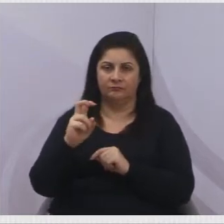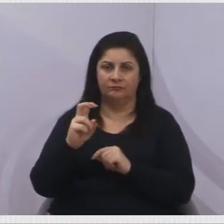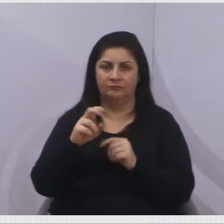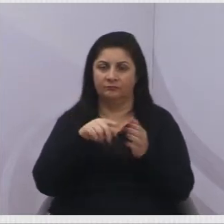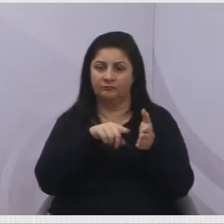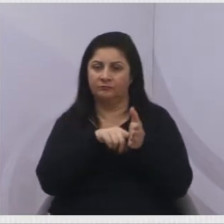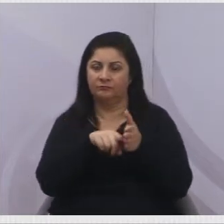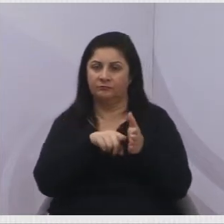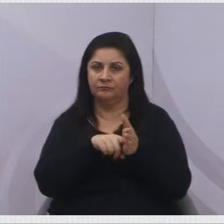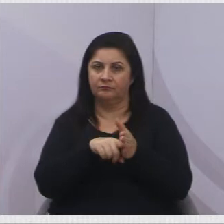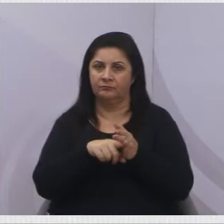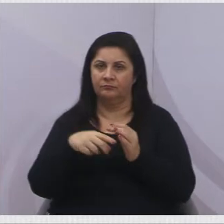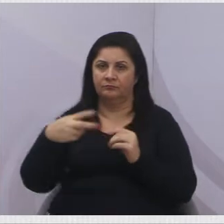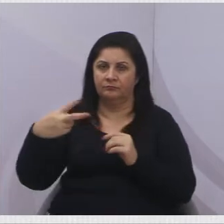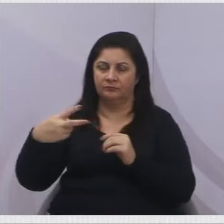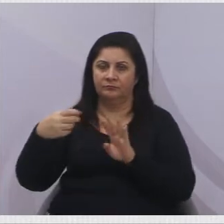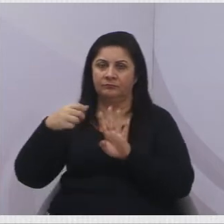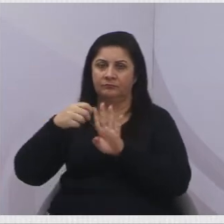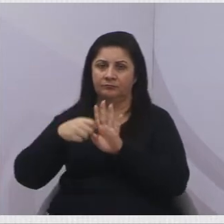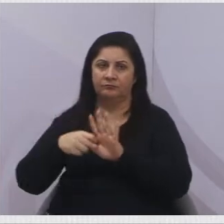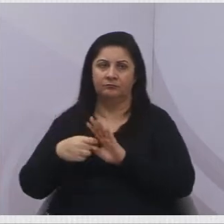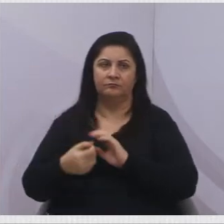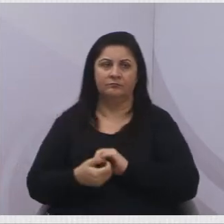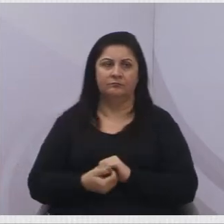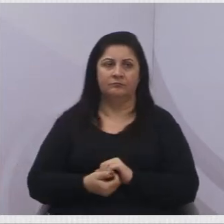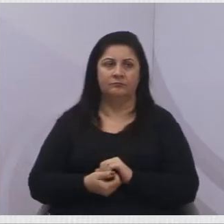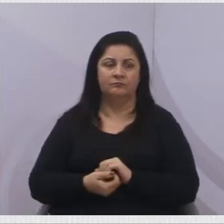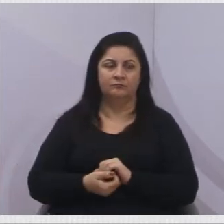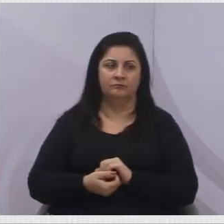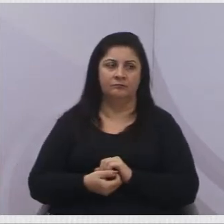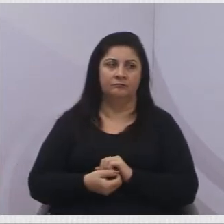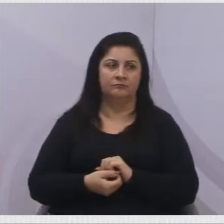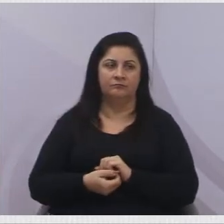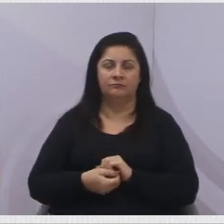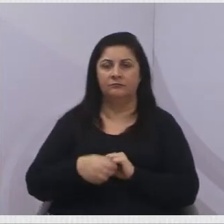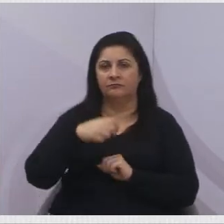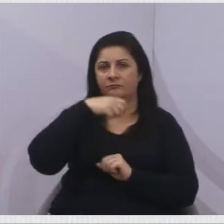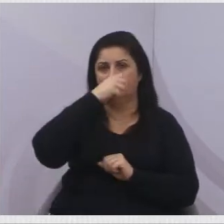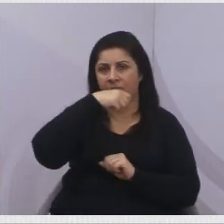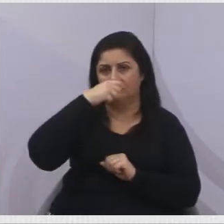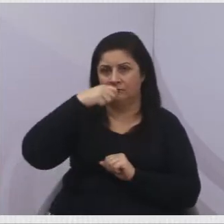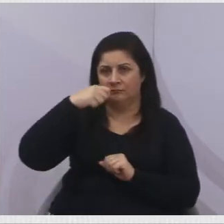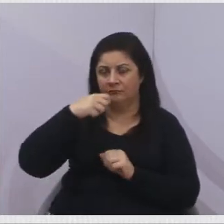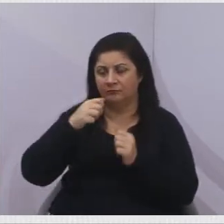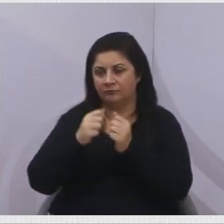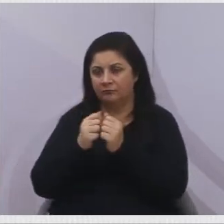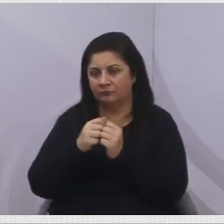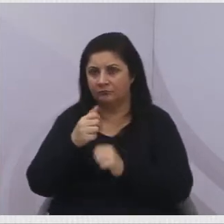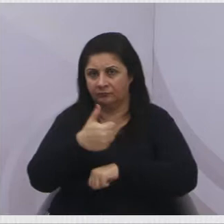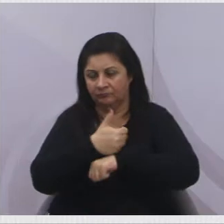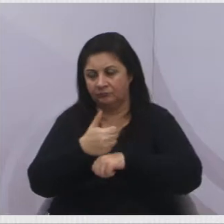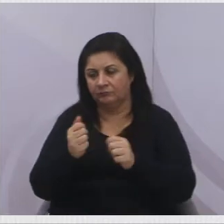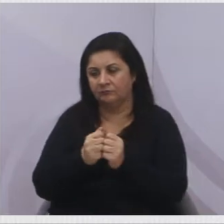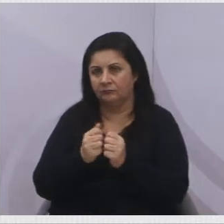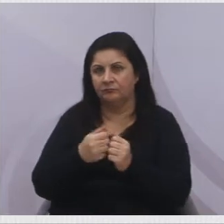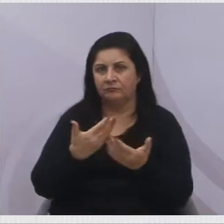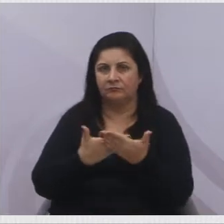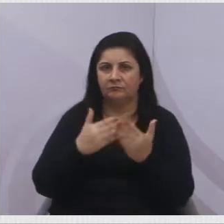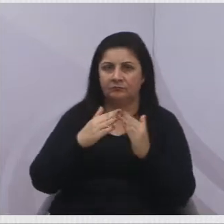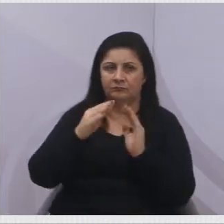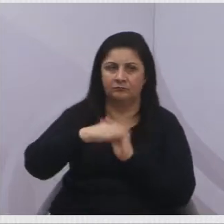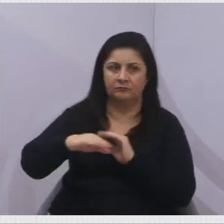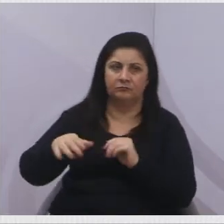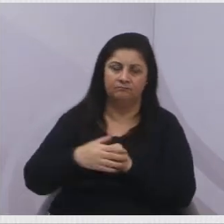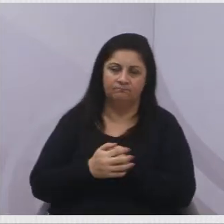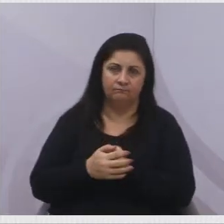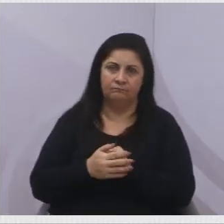avaliações no segundo quadrimestre de 2021. A escovação supervisionada não aconteceu nem em 2020,